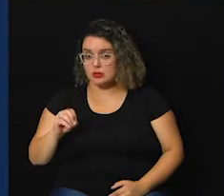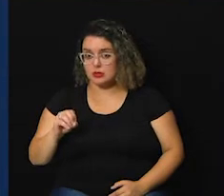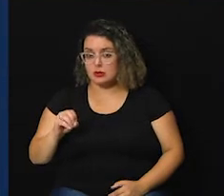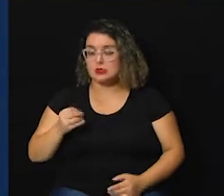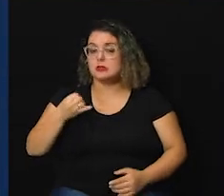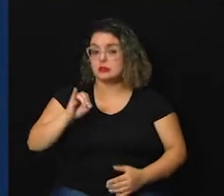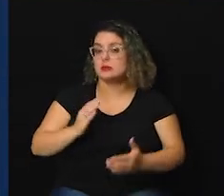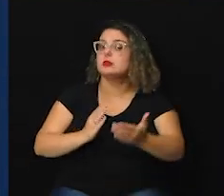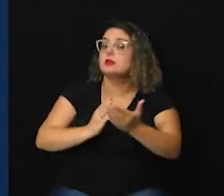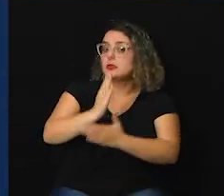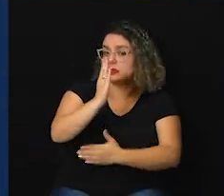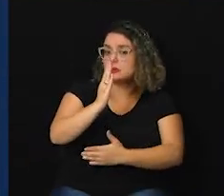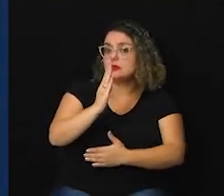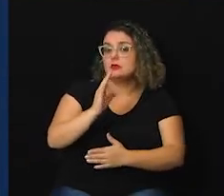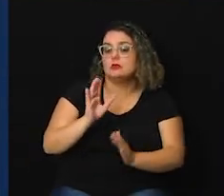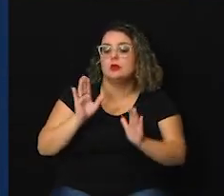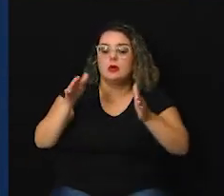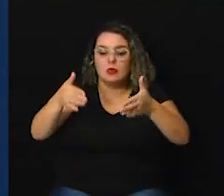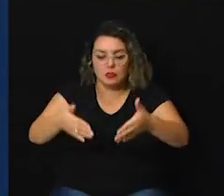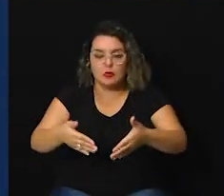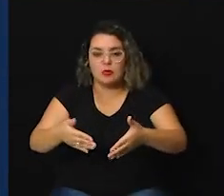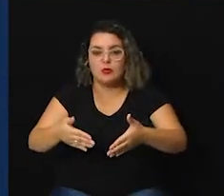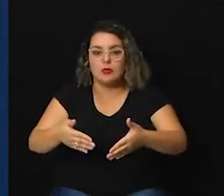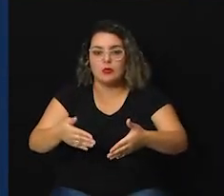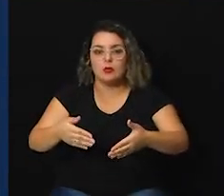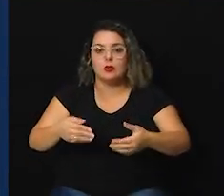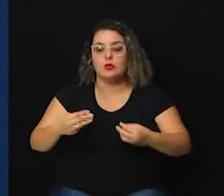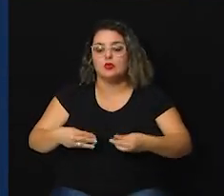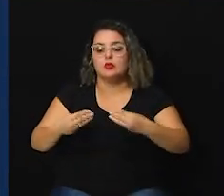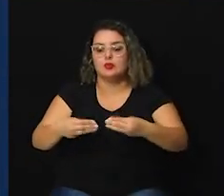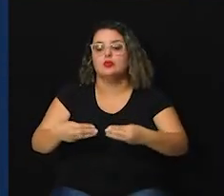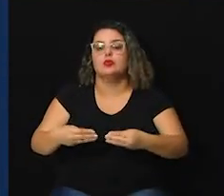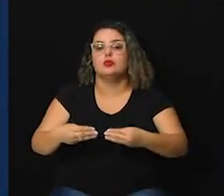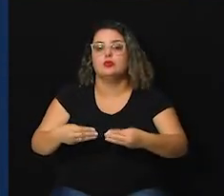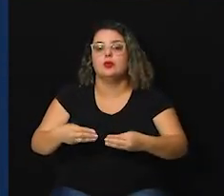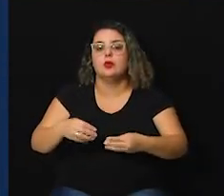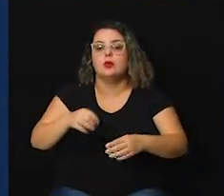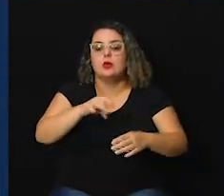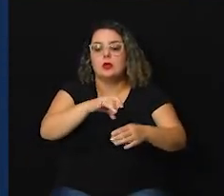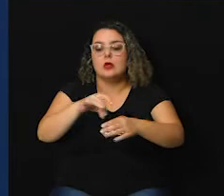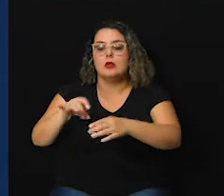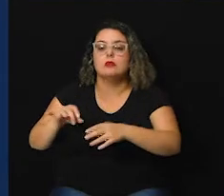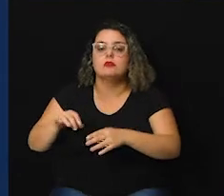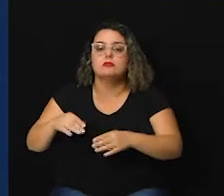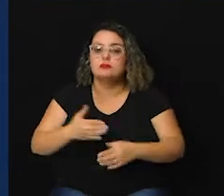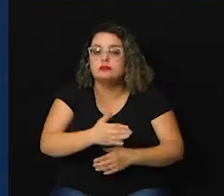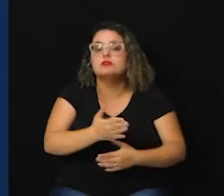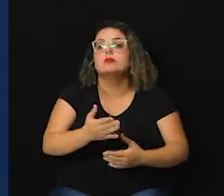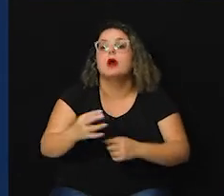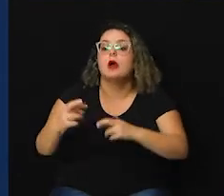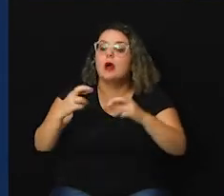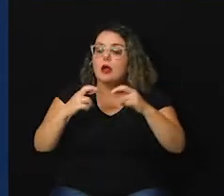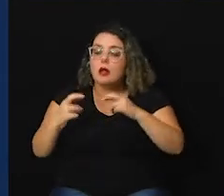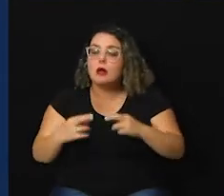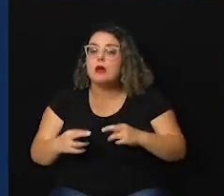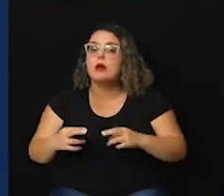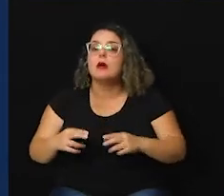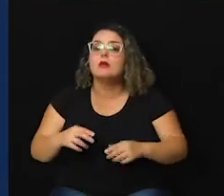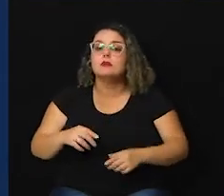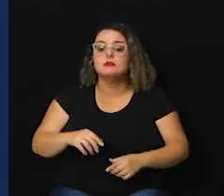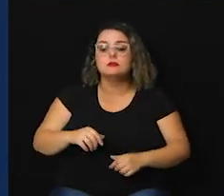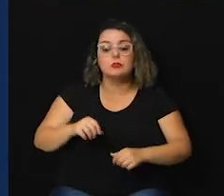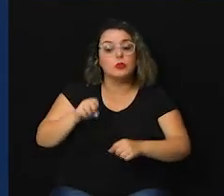projeto, se sancionado, vai centralizar no Ministério da Agricultura, Pecuária e Abastecimento as tarefas de análise